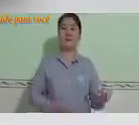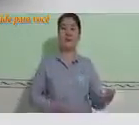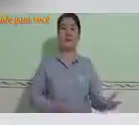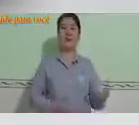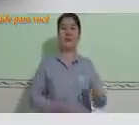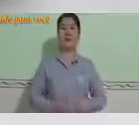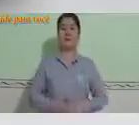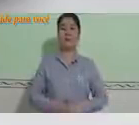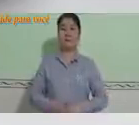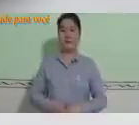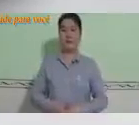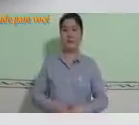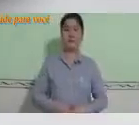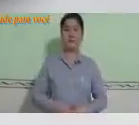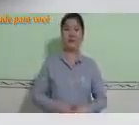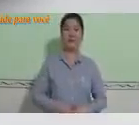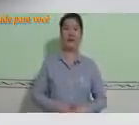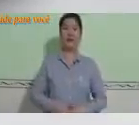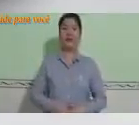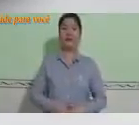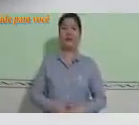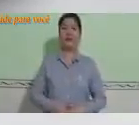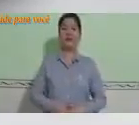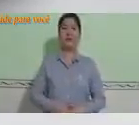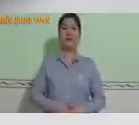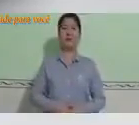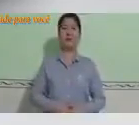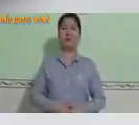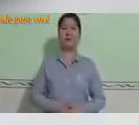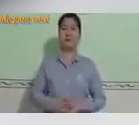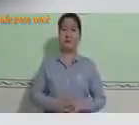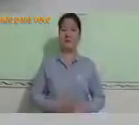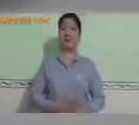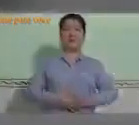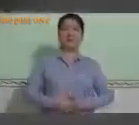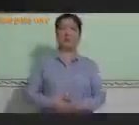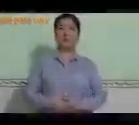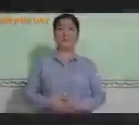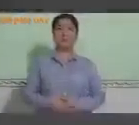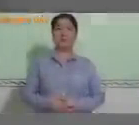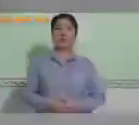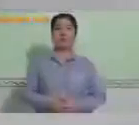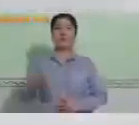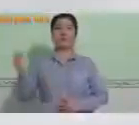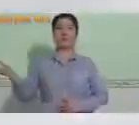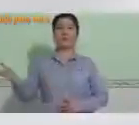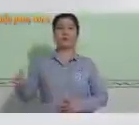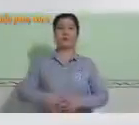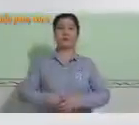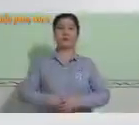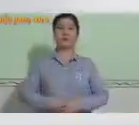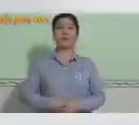No entanto, as situações em que isso não é possível, vírgula, como quando o bebê é muito pequeno ou prematuro e ainda não